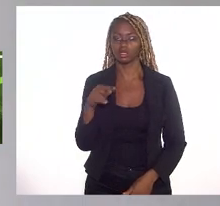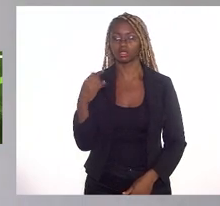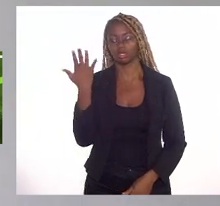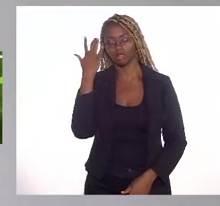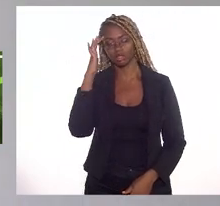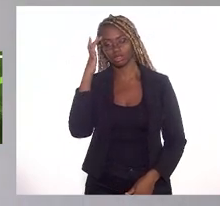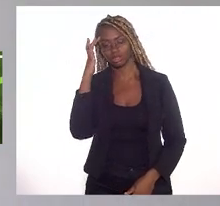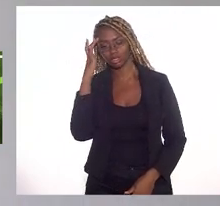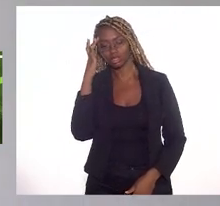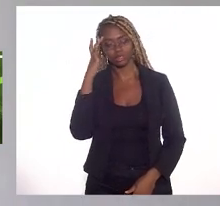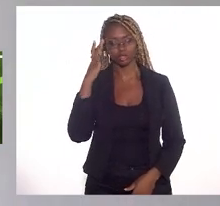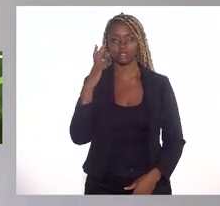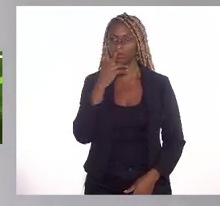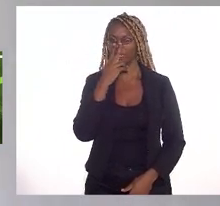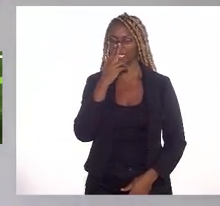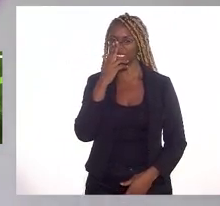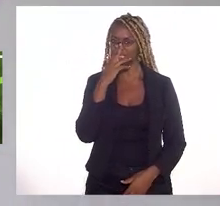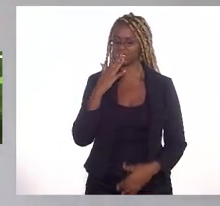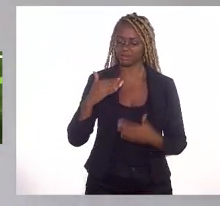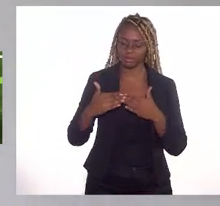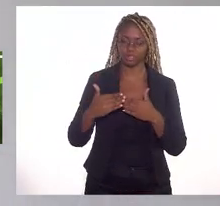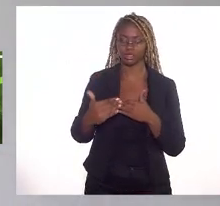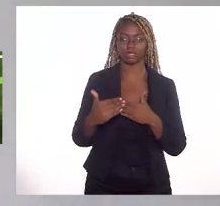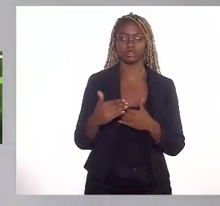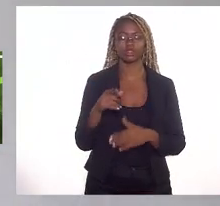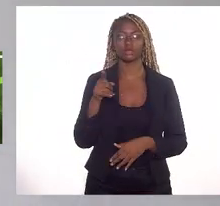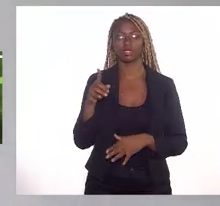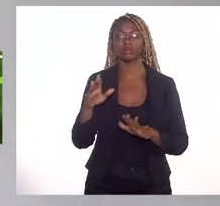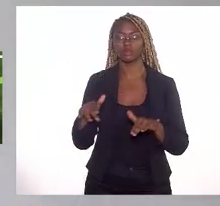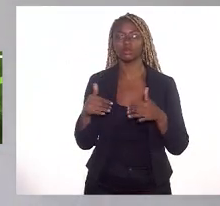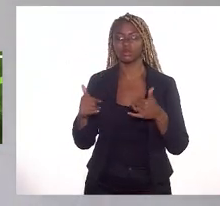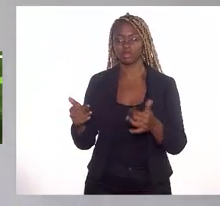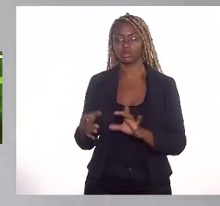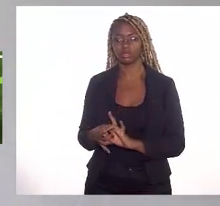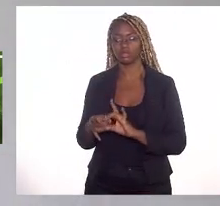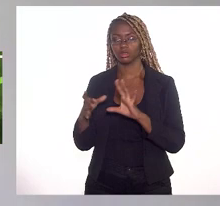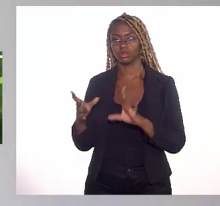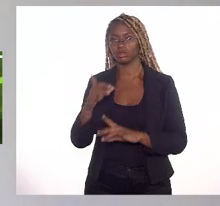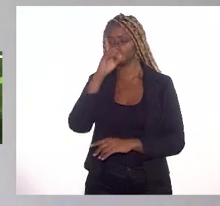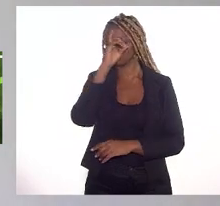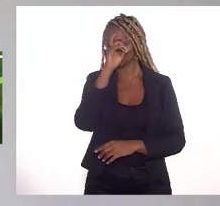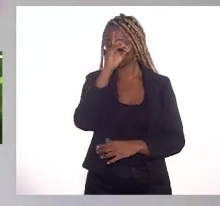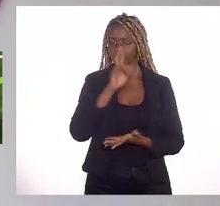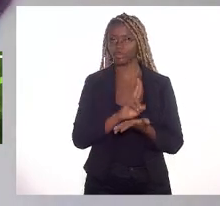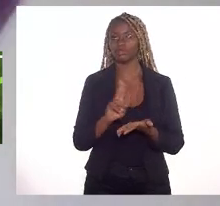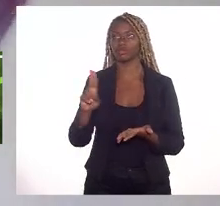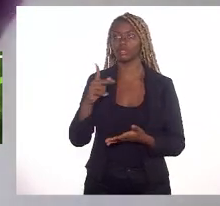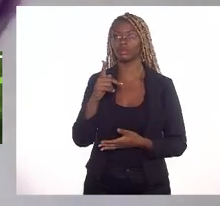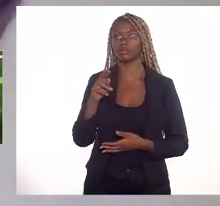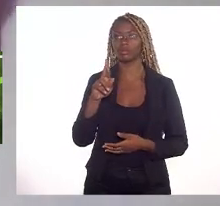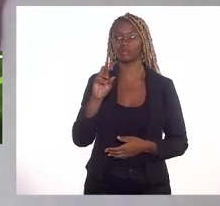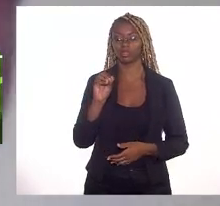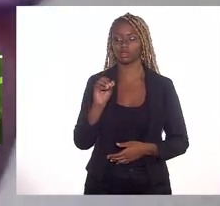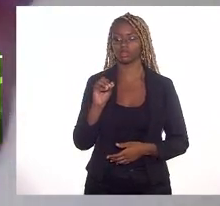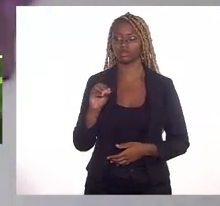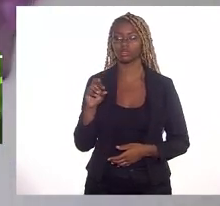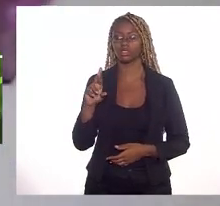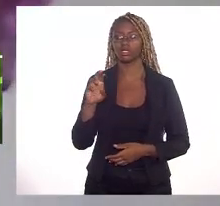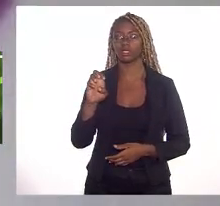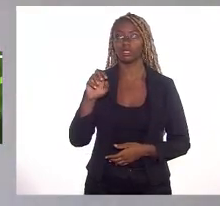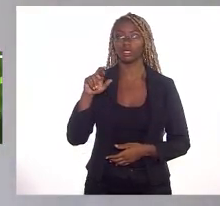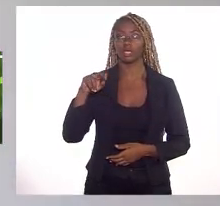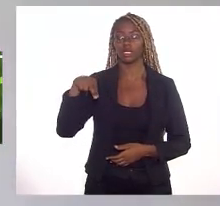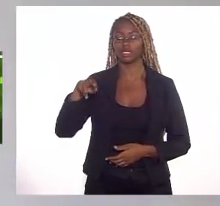me parece estar mais adiantada, do credenciamento do Hospital Universitário Pedro Ernesto como centro de